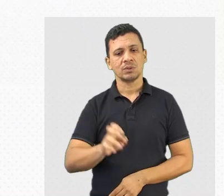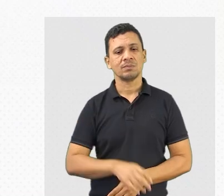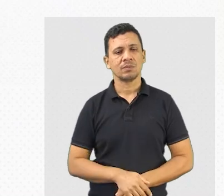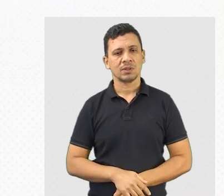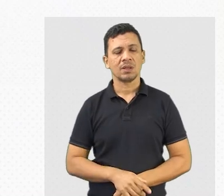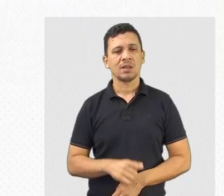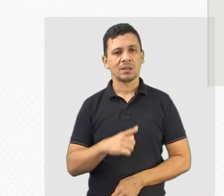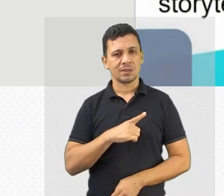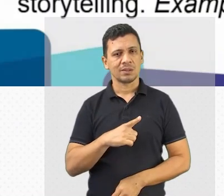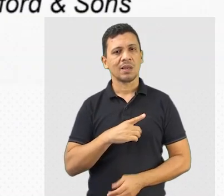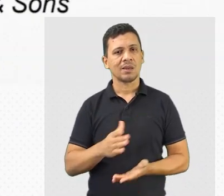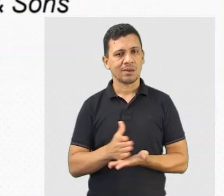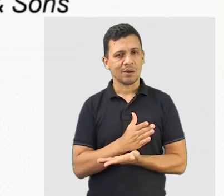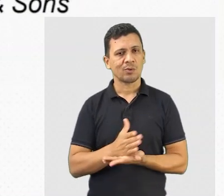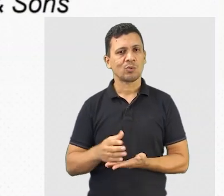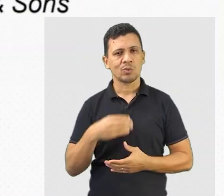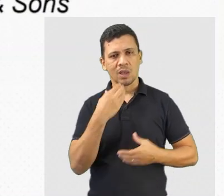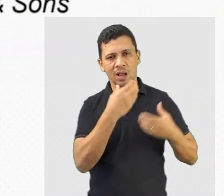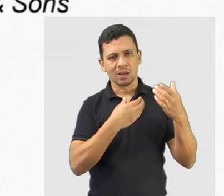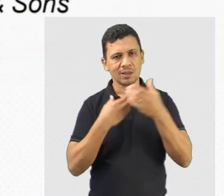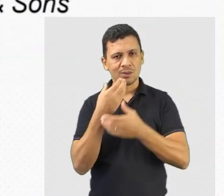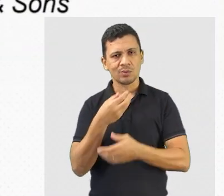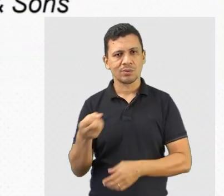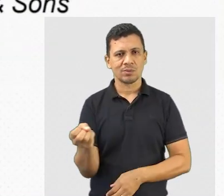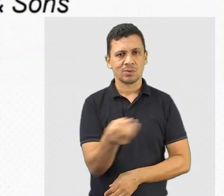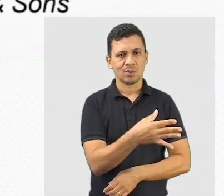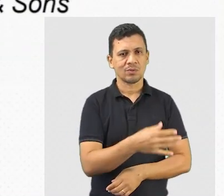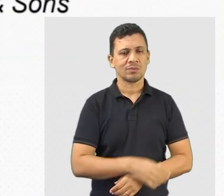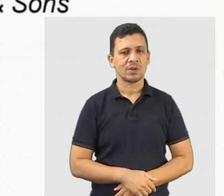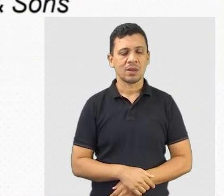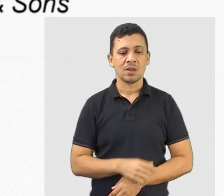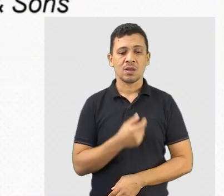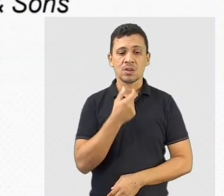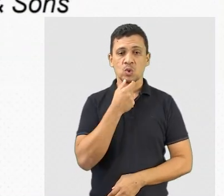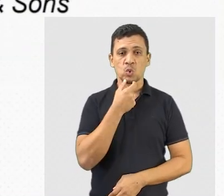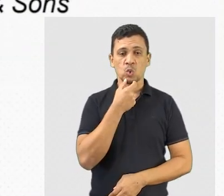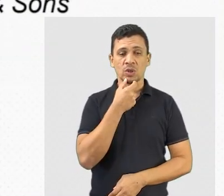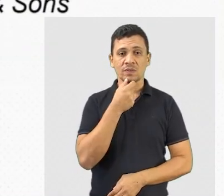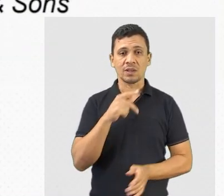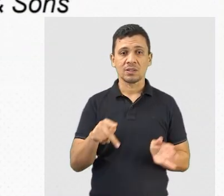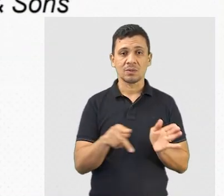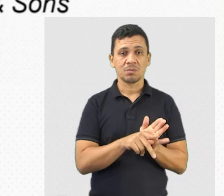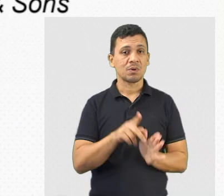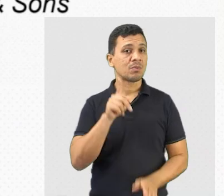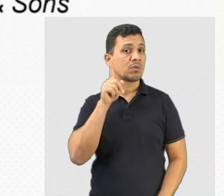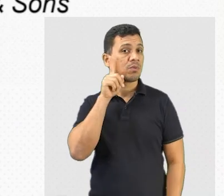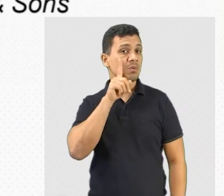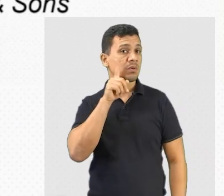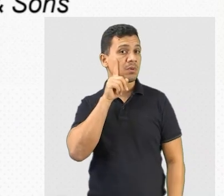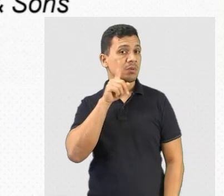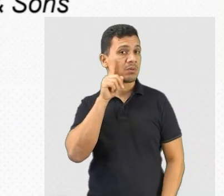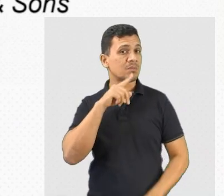mais recentes, principalmente do inglês norte-americano, tá bom? Que são mais